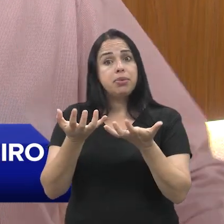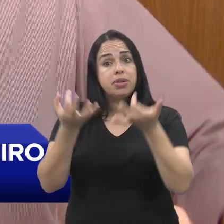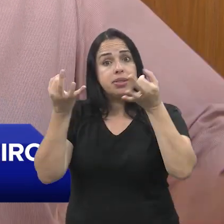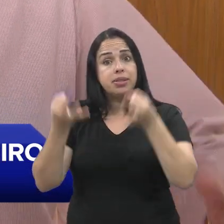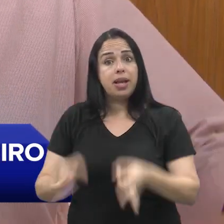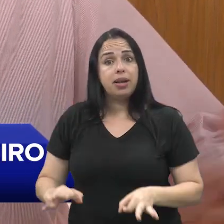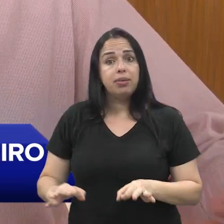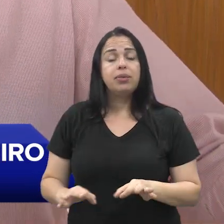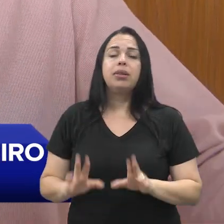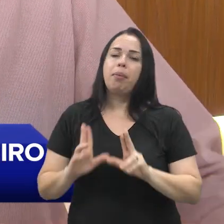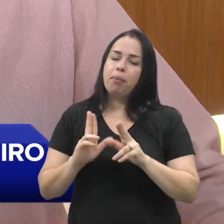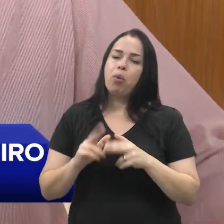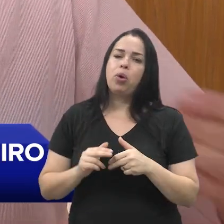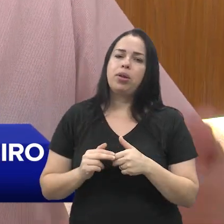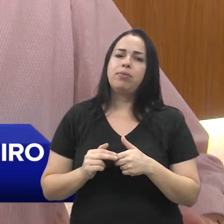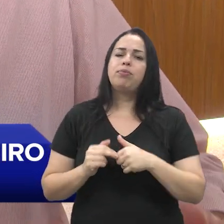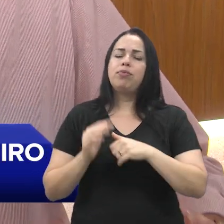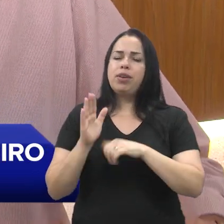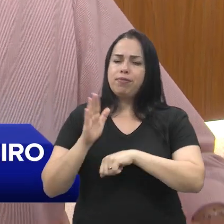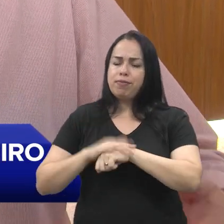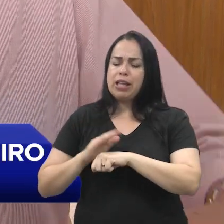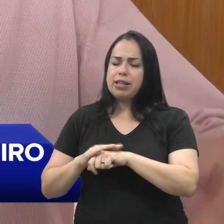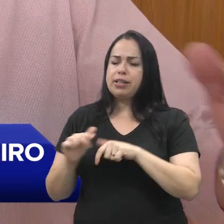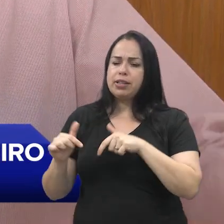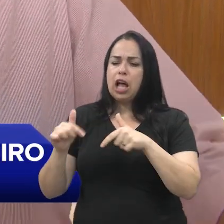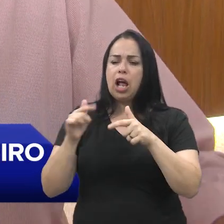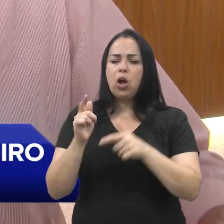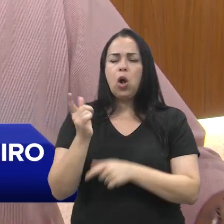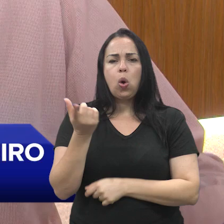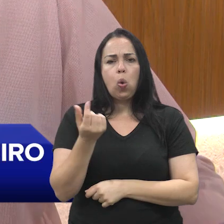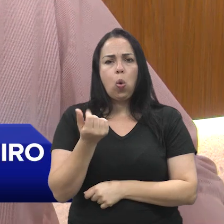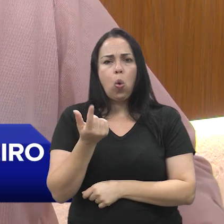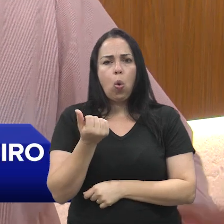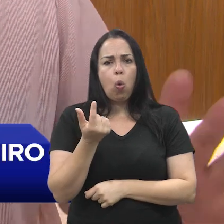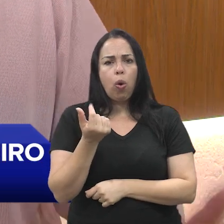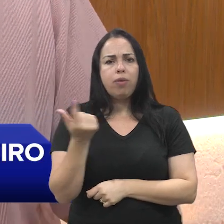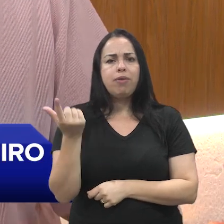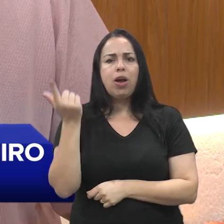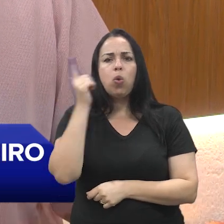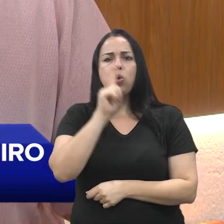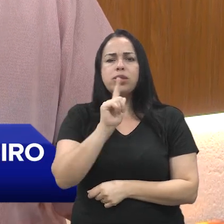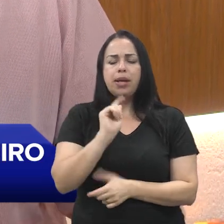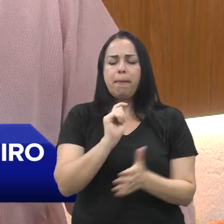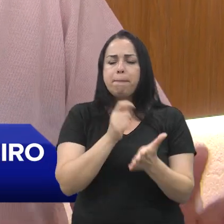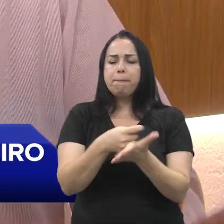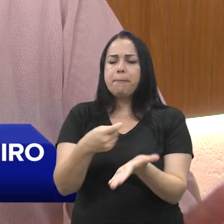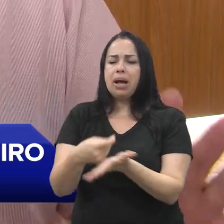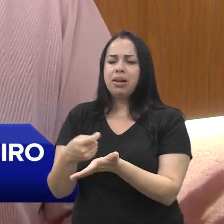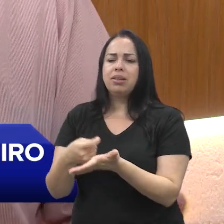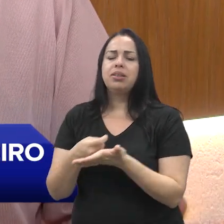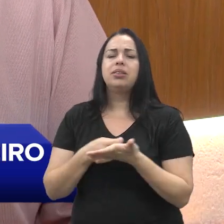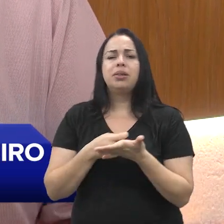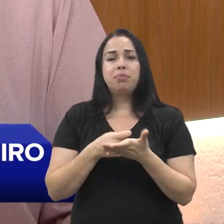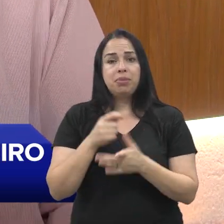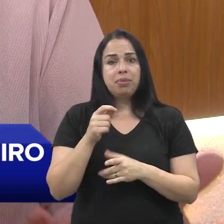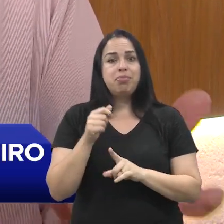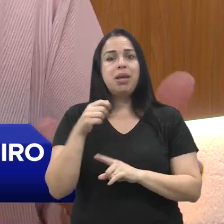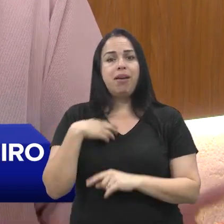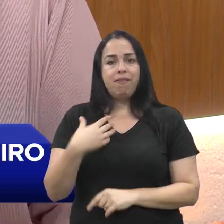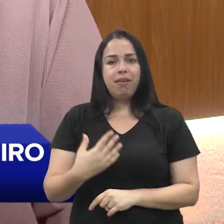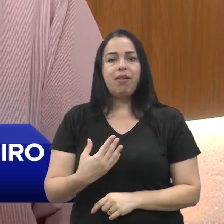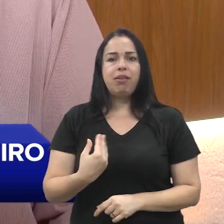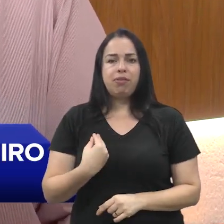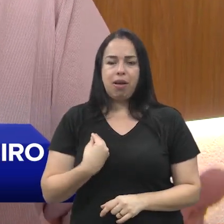né? Queremos que seja assim? Queremos. Então, façamos de tal maneira que o nosso controle financeiro venha subsidiar,